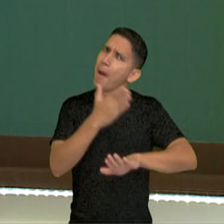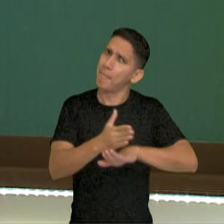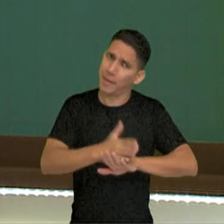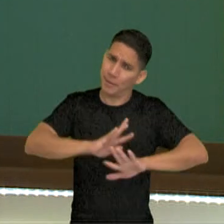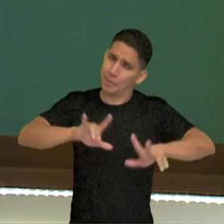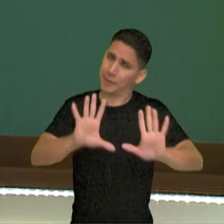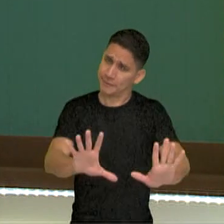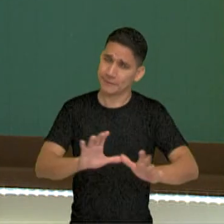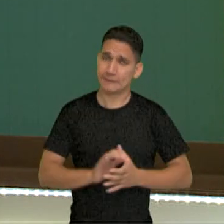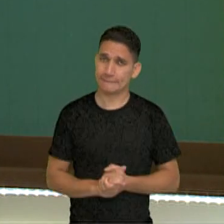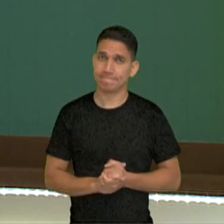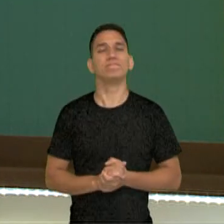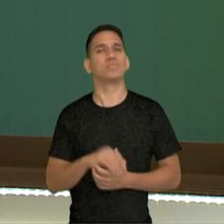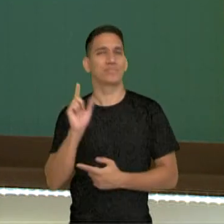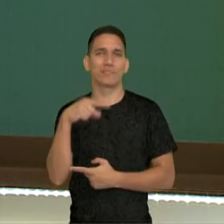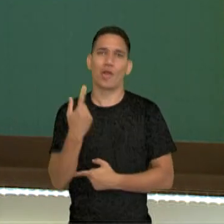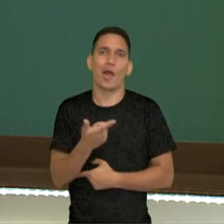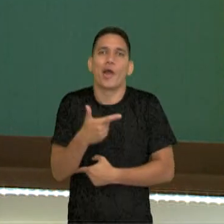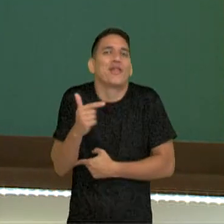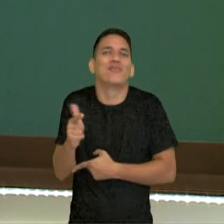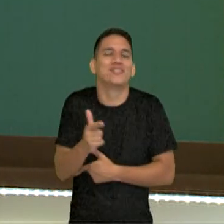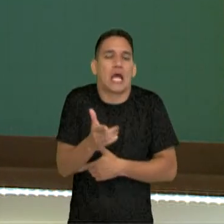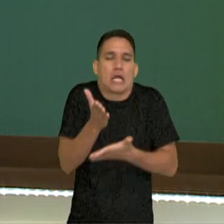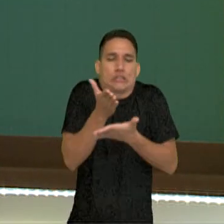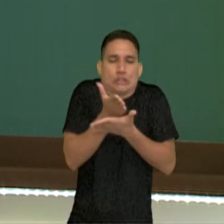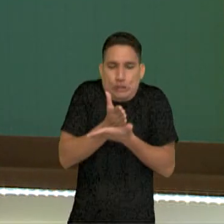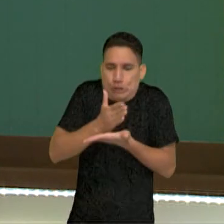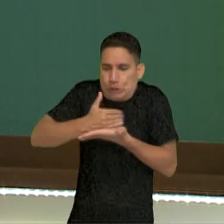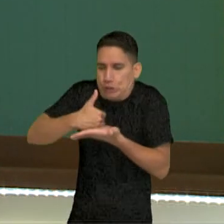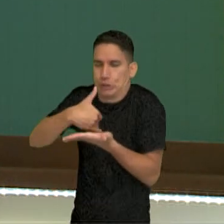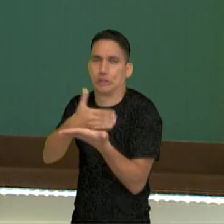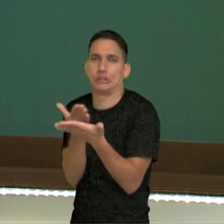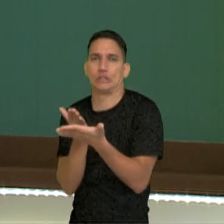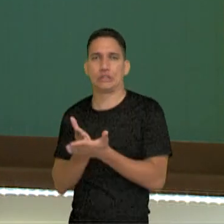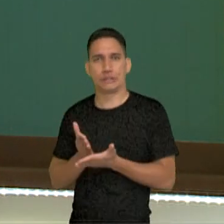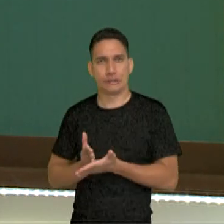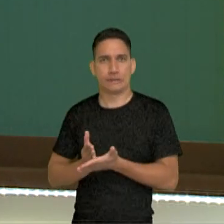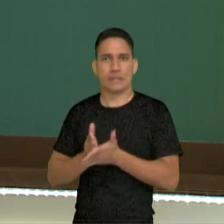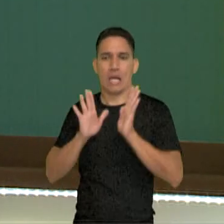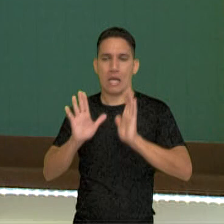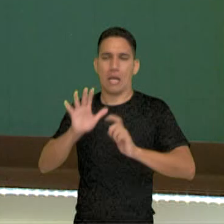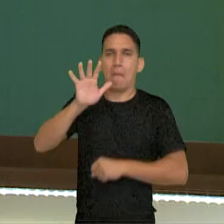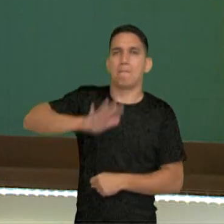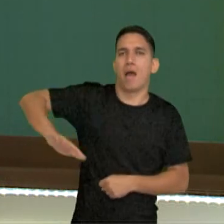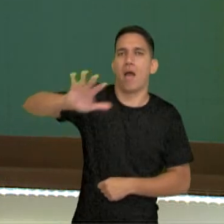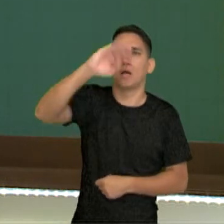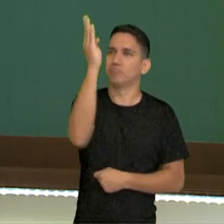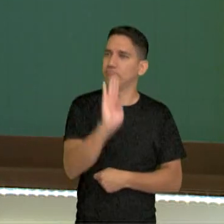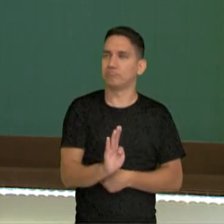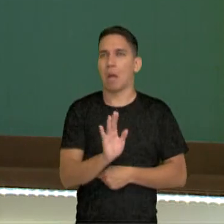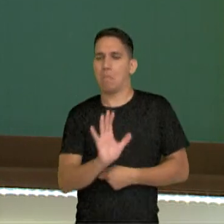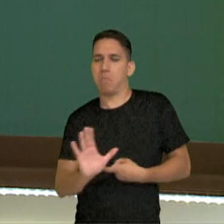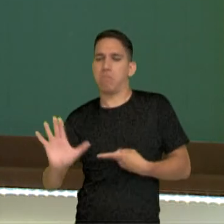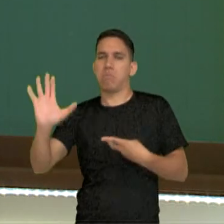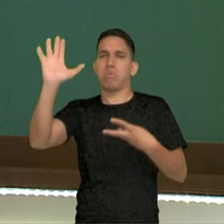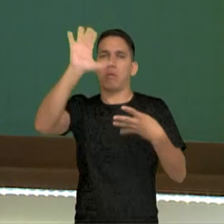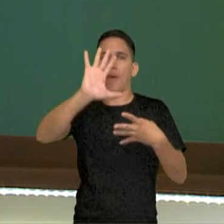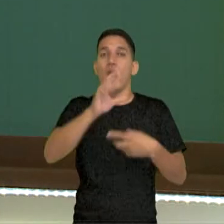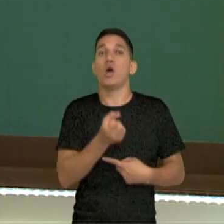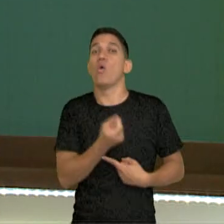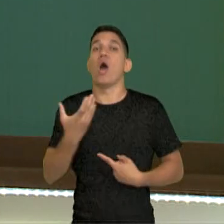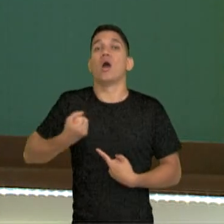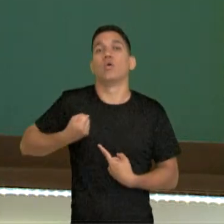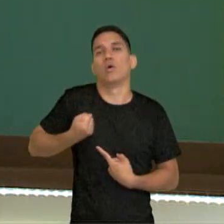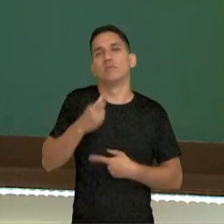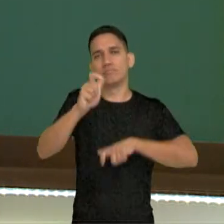funciona assim, né? Nós não temos essa divisão teórica, né, do espaço brasileiro pelo número de habitantes.